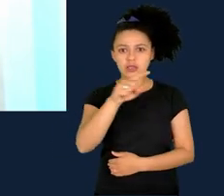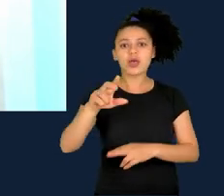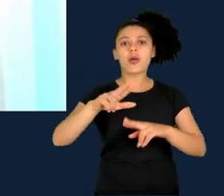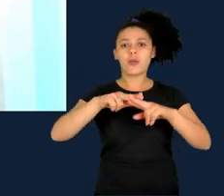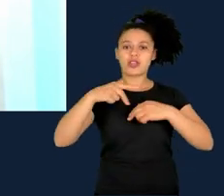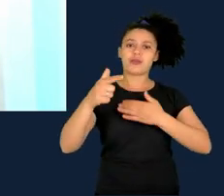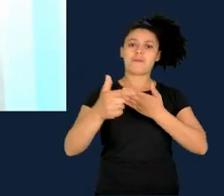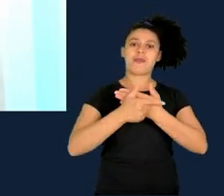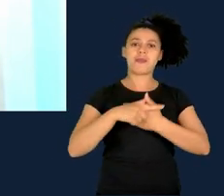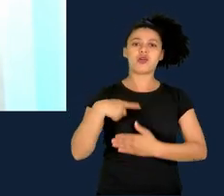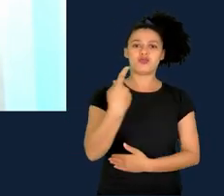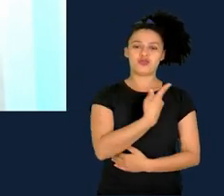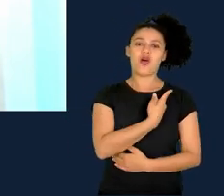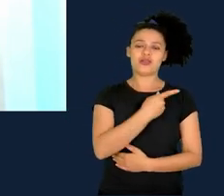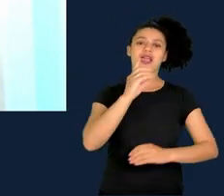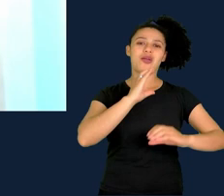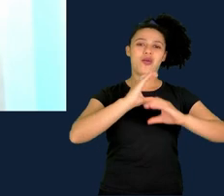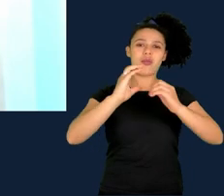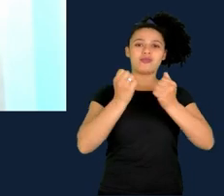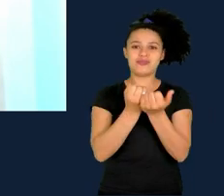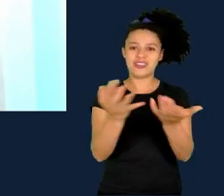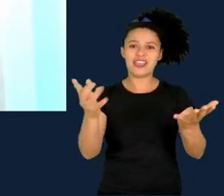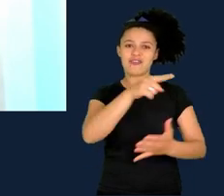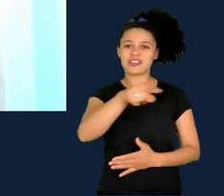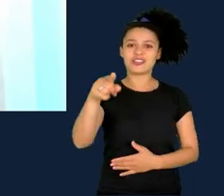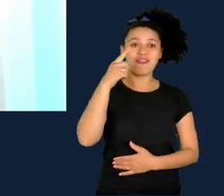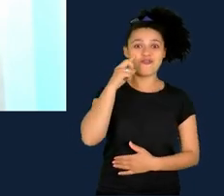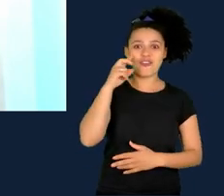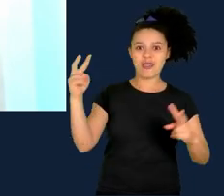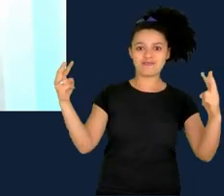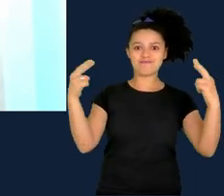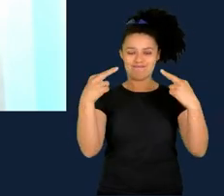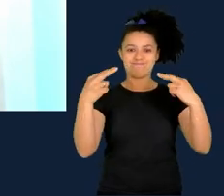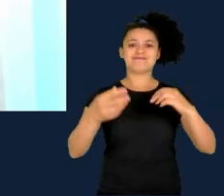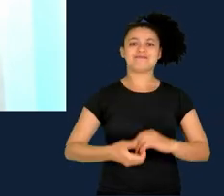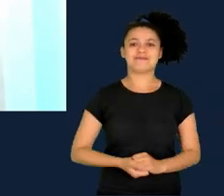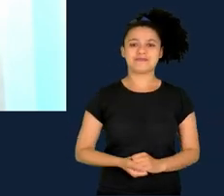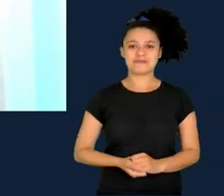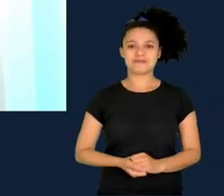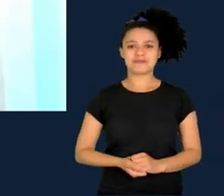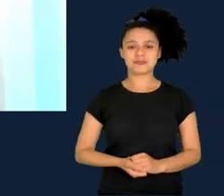isso e trazer a luz para o que está acontecendo na realidade.